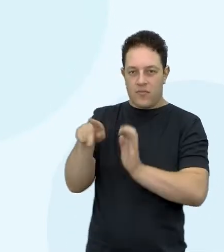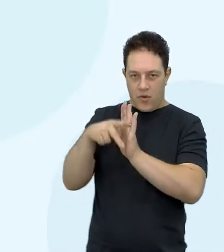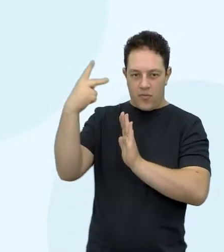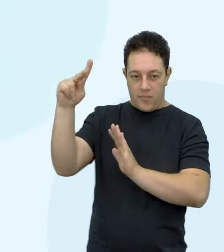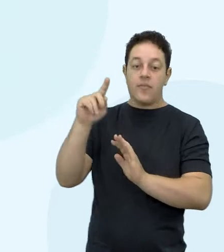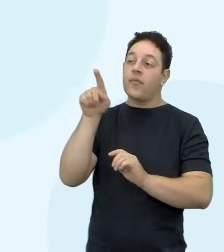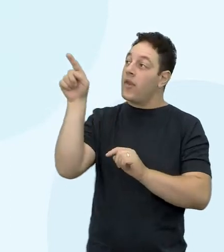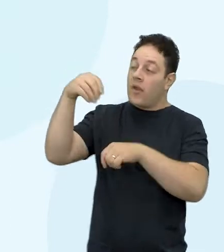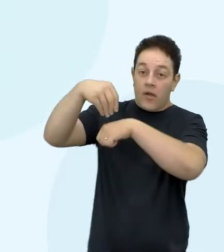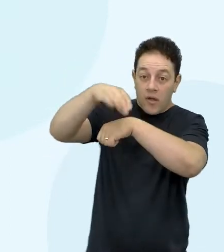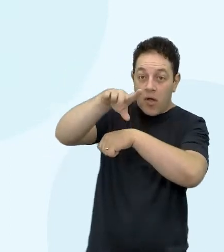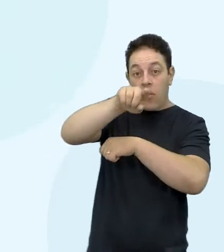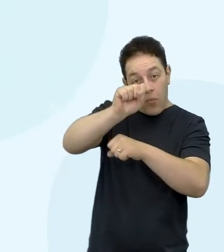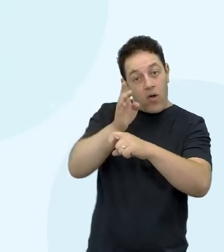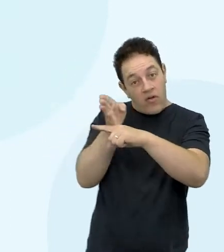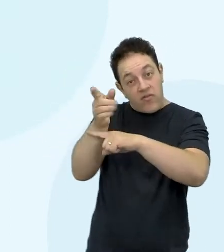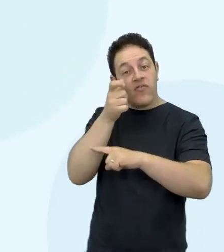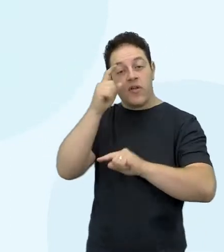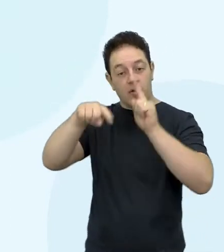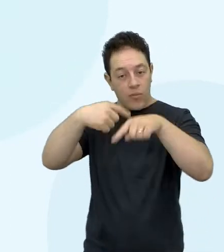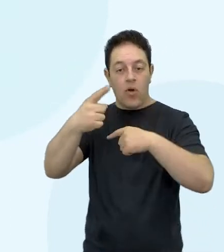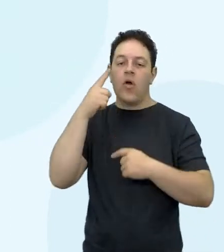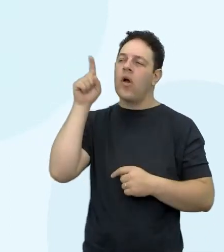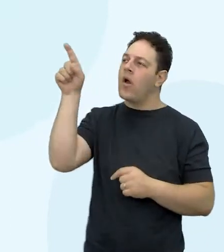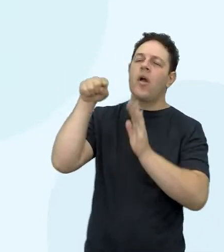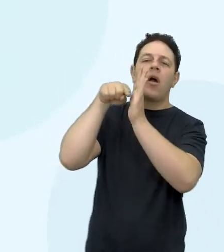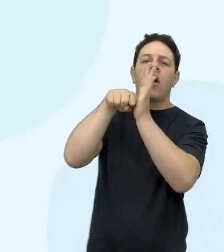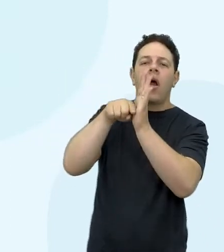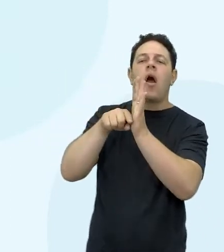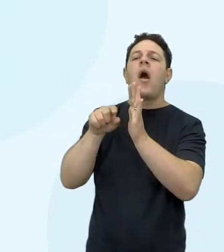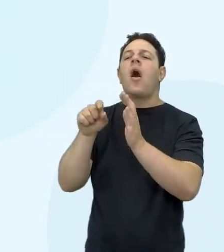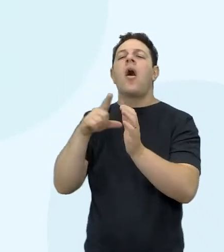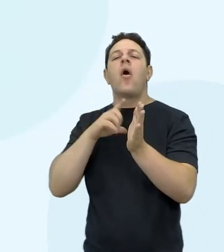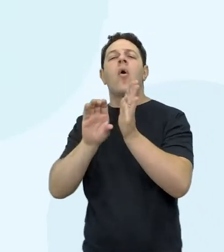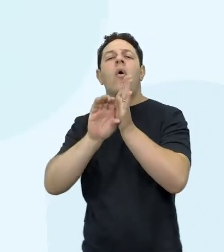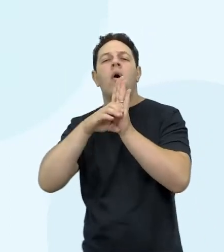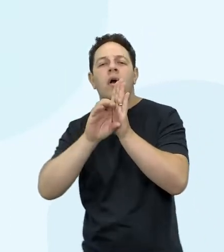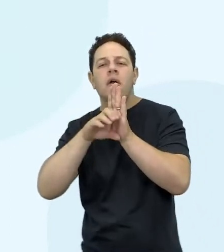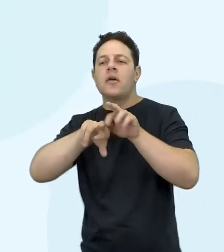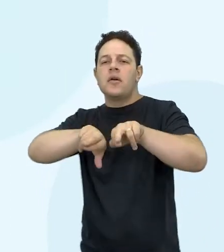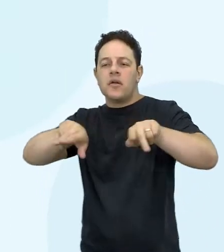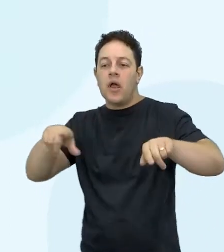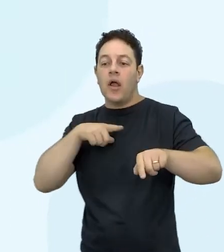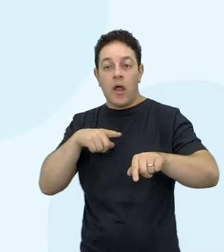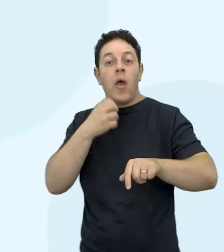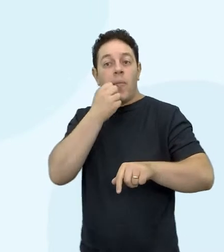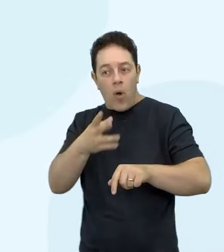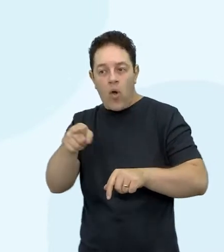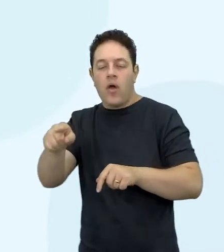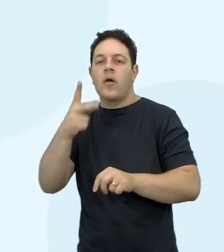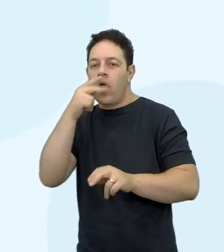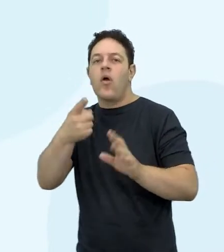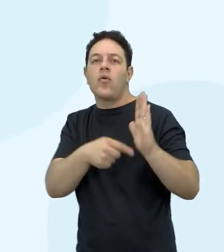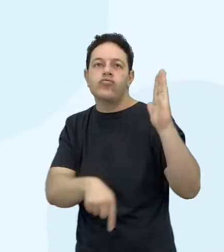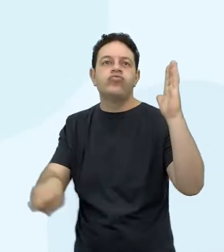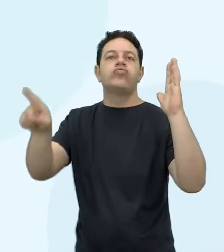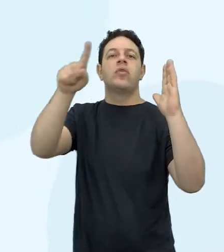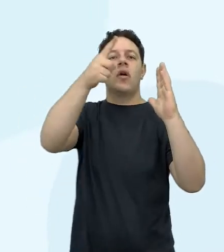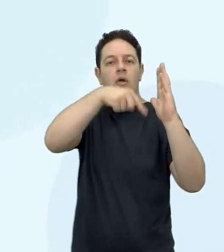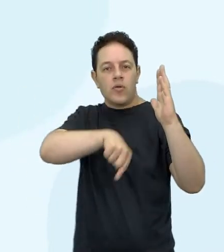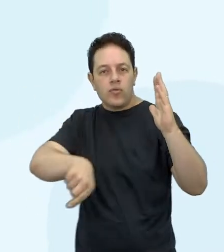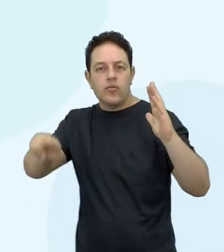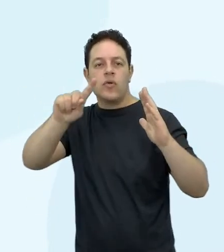ó. Veja alguns conceitos relacionados a fontes renováveis e não renováveis. O que são as fontes renováveis e